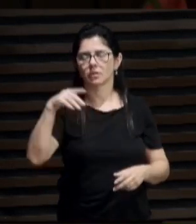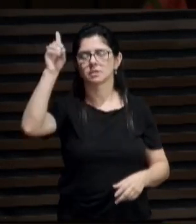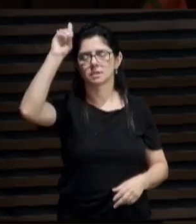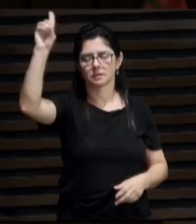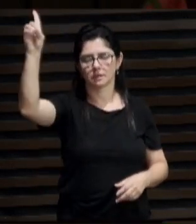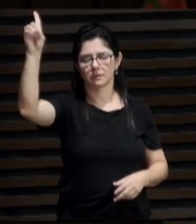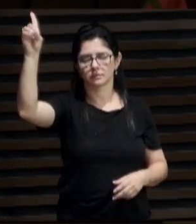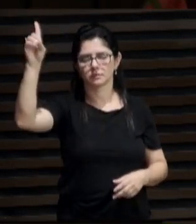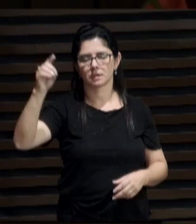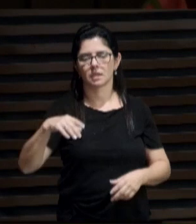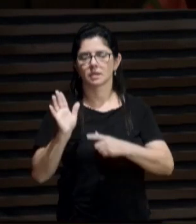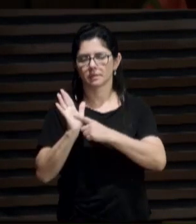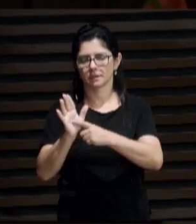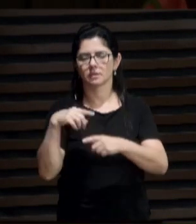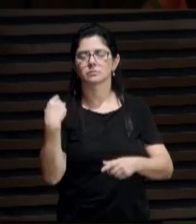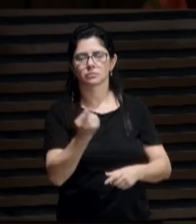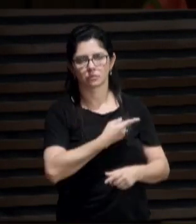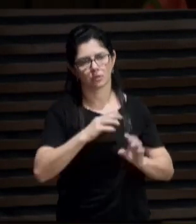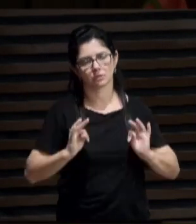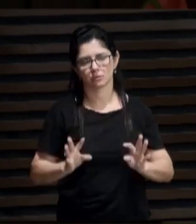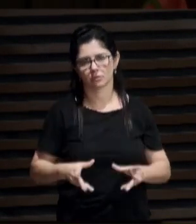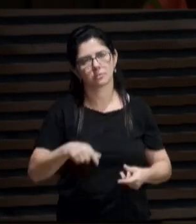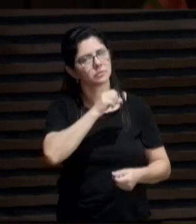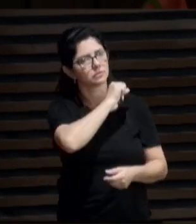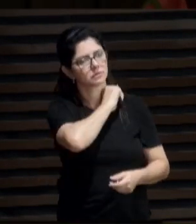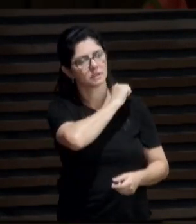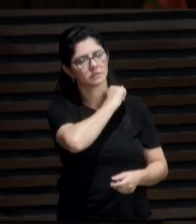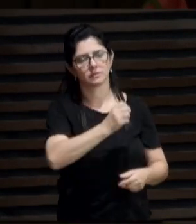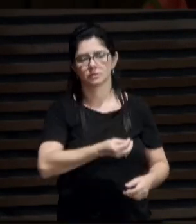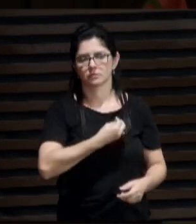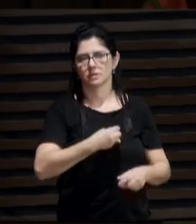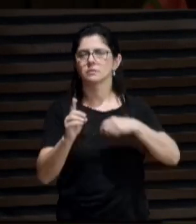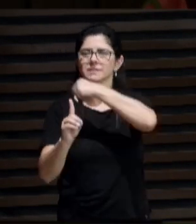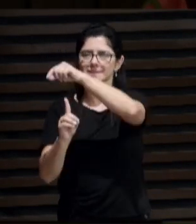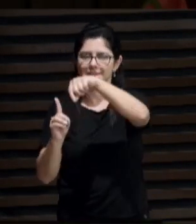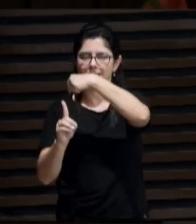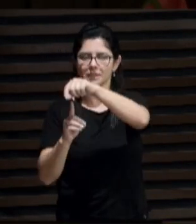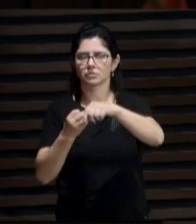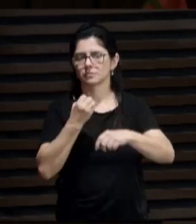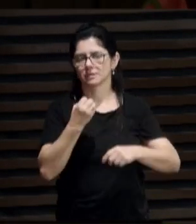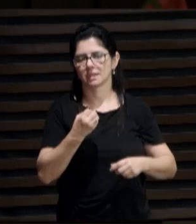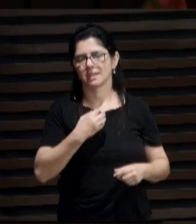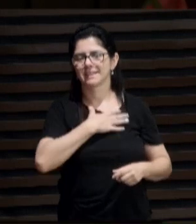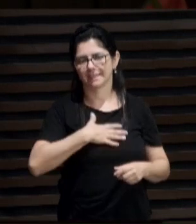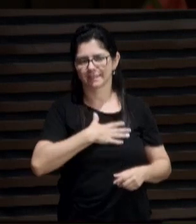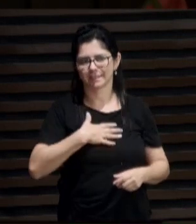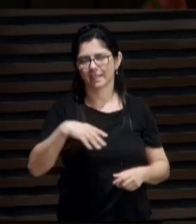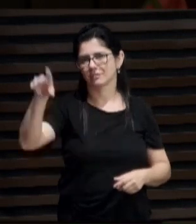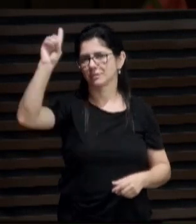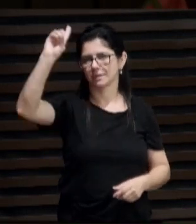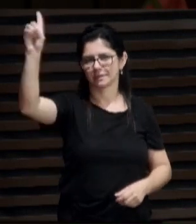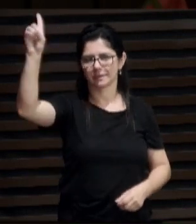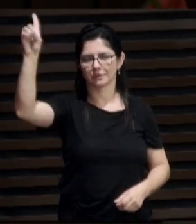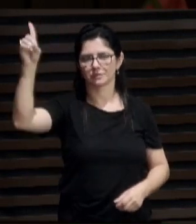que apresenteis o vosso corpo por sacrifício vivo, santo e agradável a Deus, que